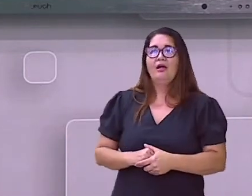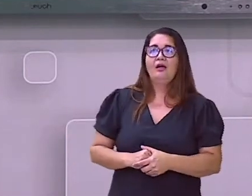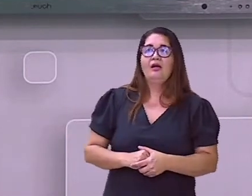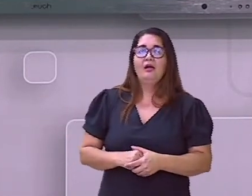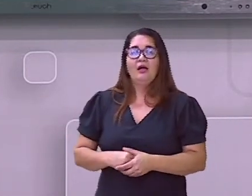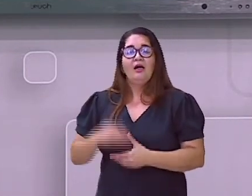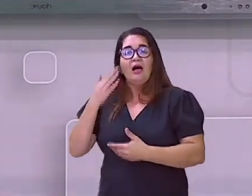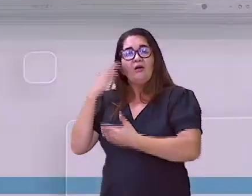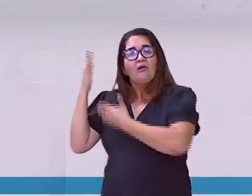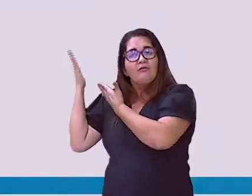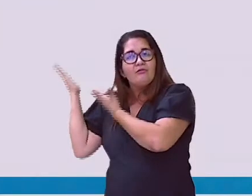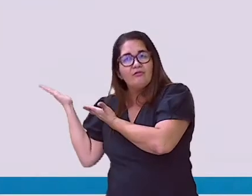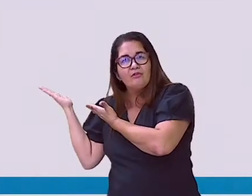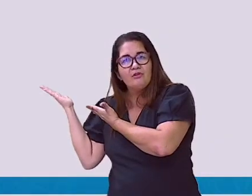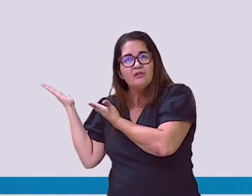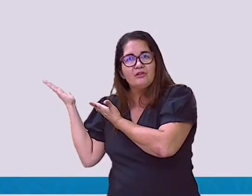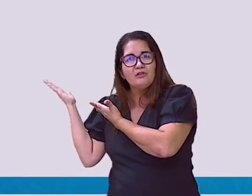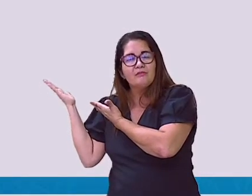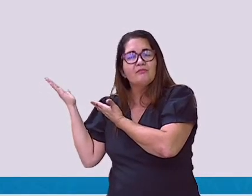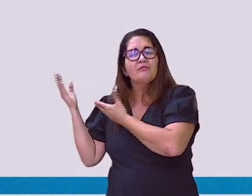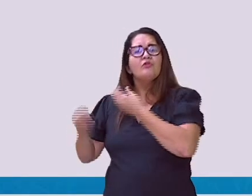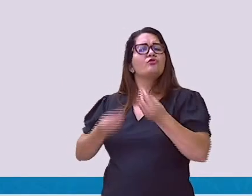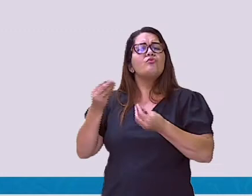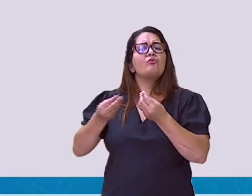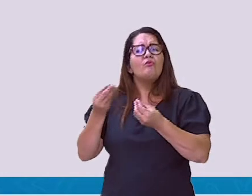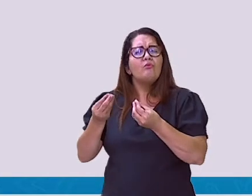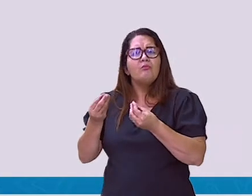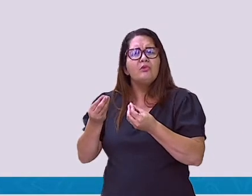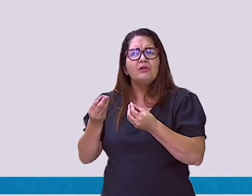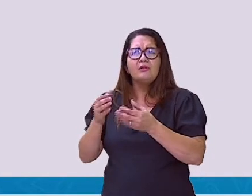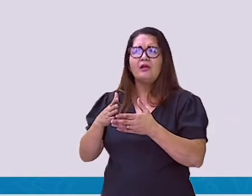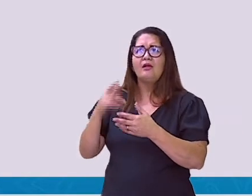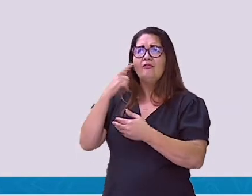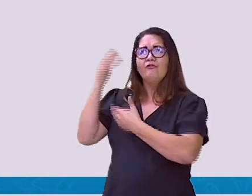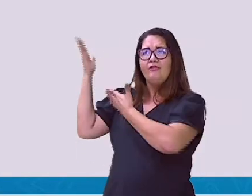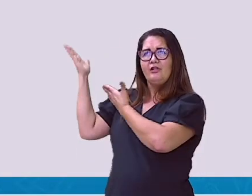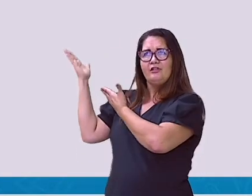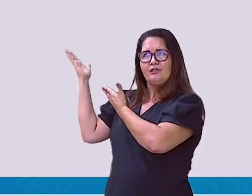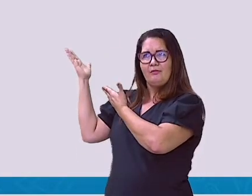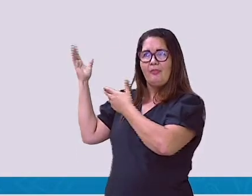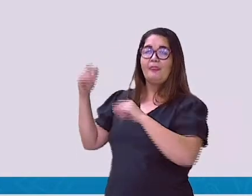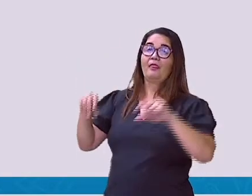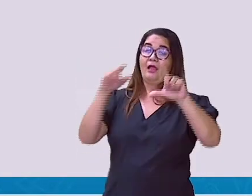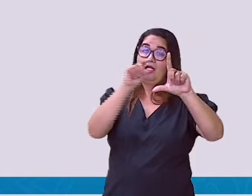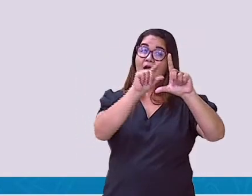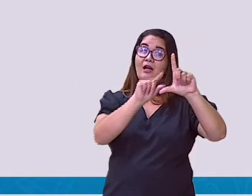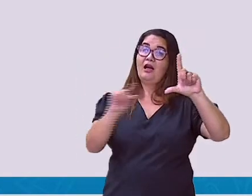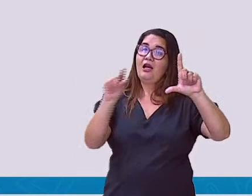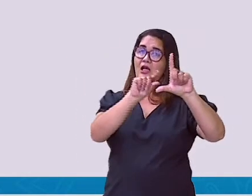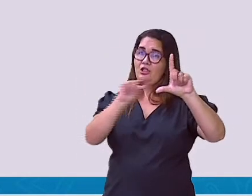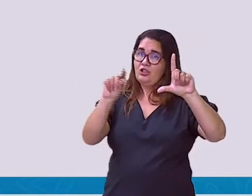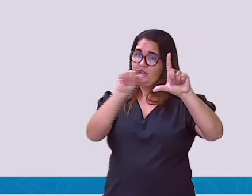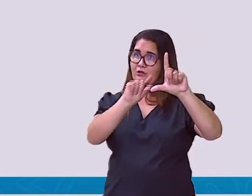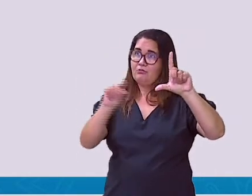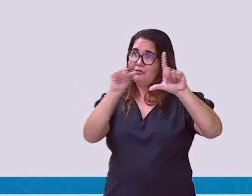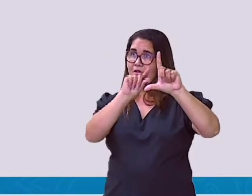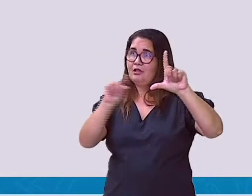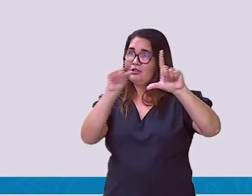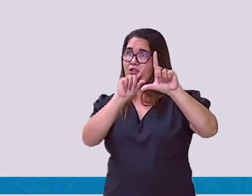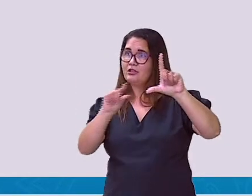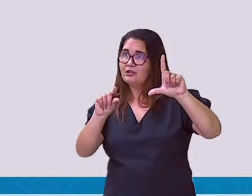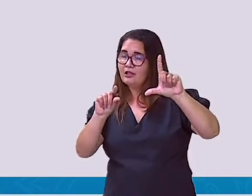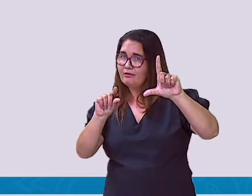Organização do espaço econômico. Observem aqui, pessoal. Olhem aqui na legenda, Centro, Espaço de